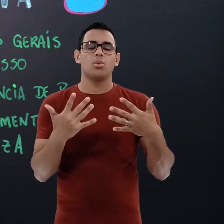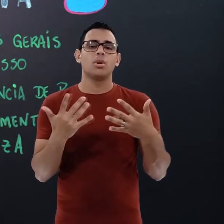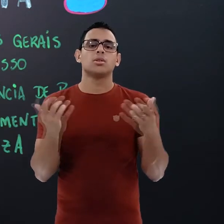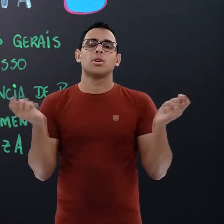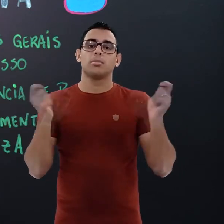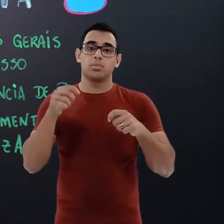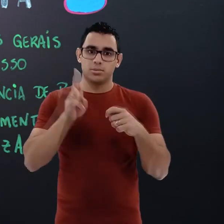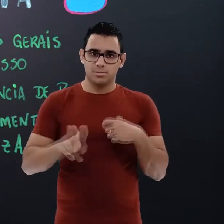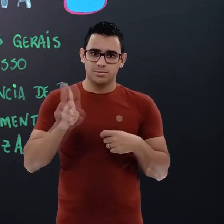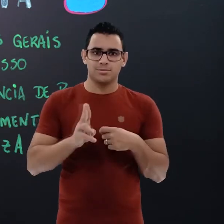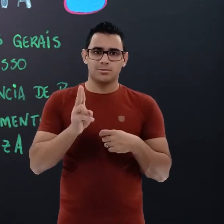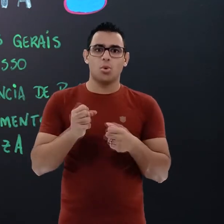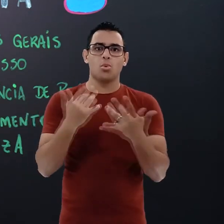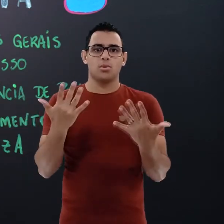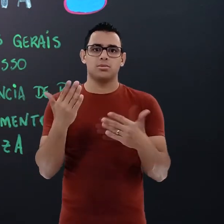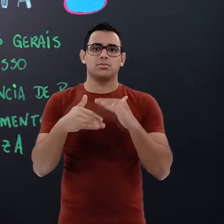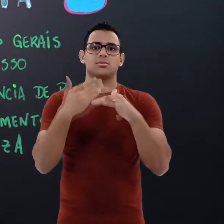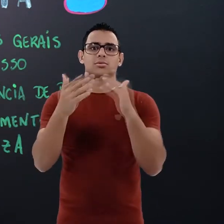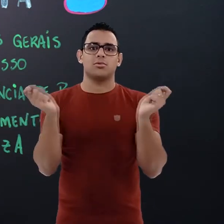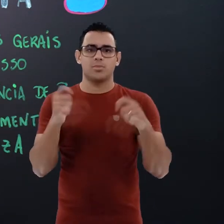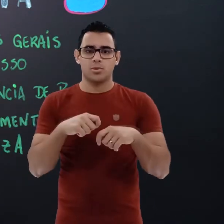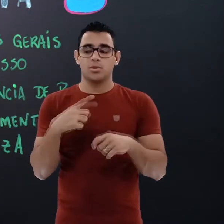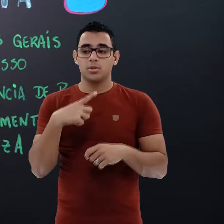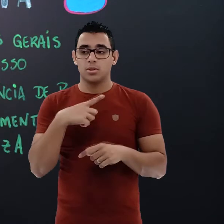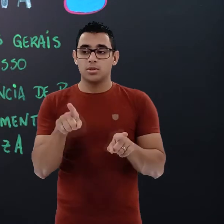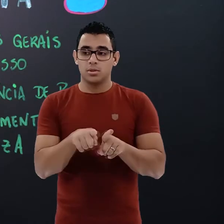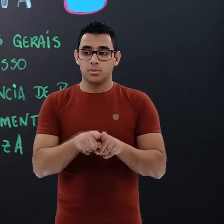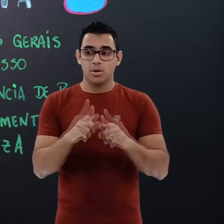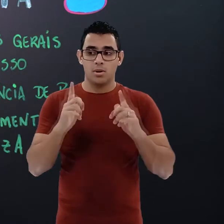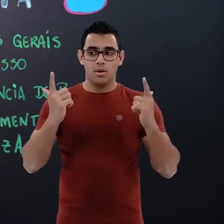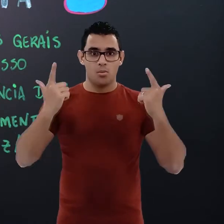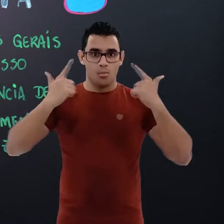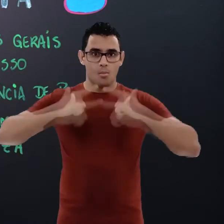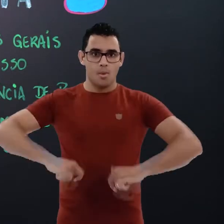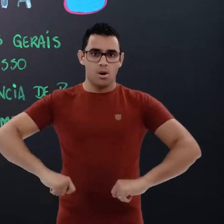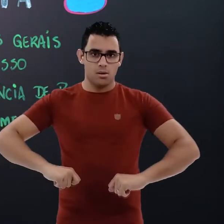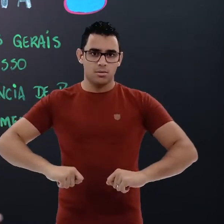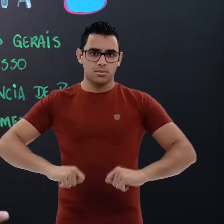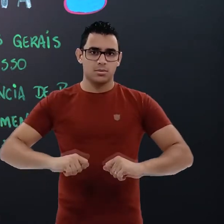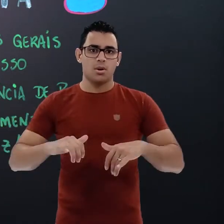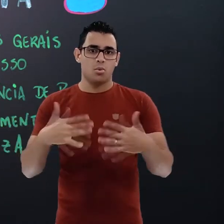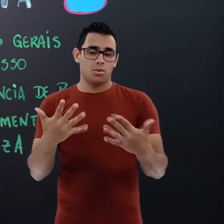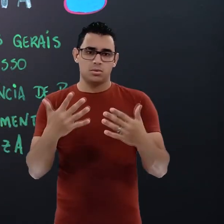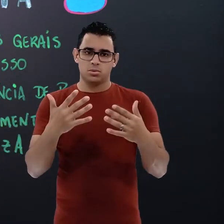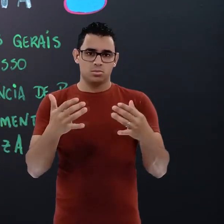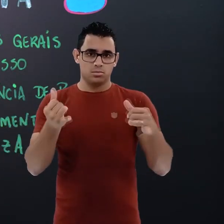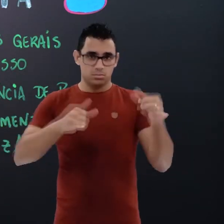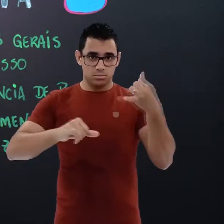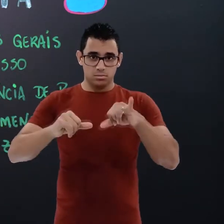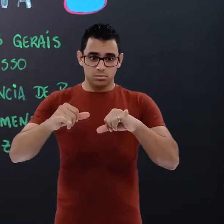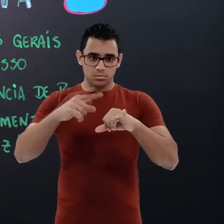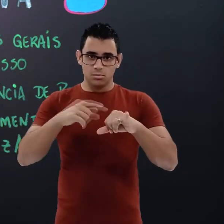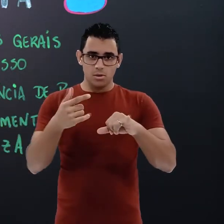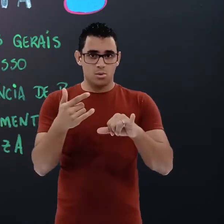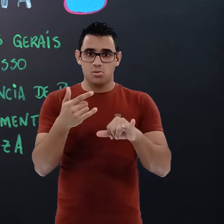ou o quanto ela pode render. E temos a questão da pureza, quando você pega um reagente que ele não é totalmente puro, ou que ele é totalmente